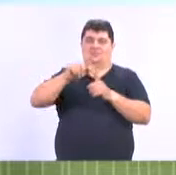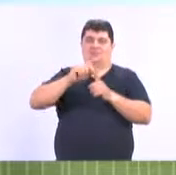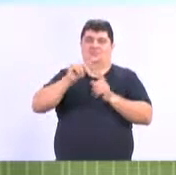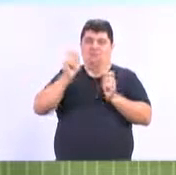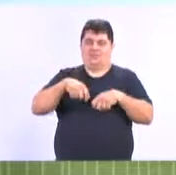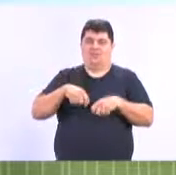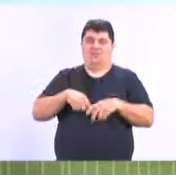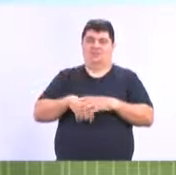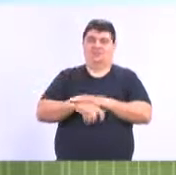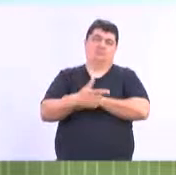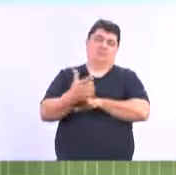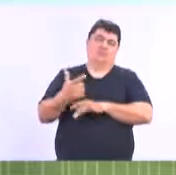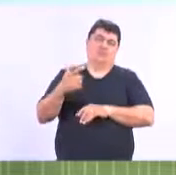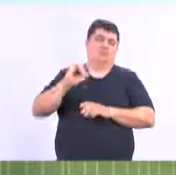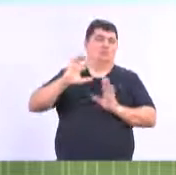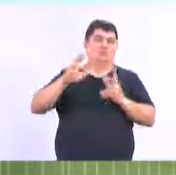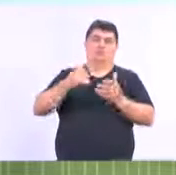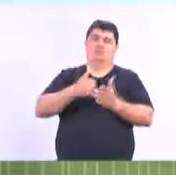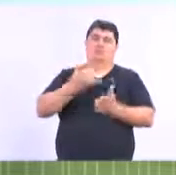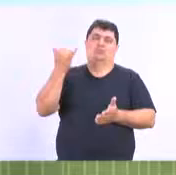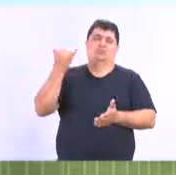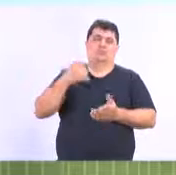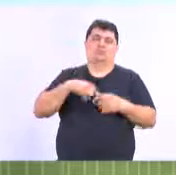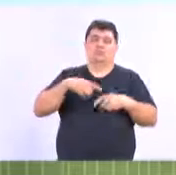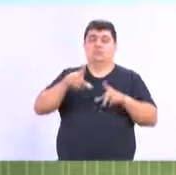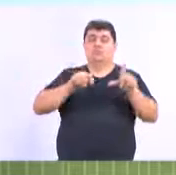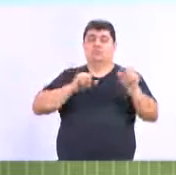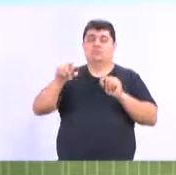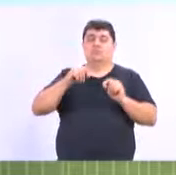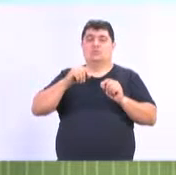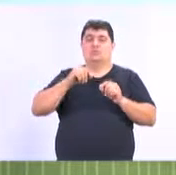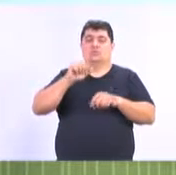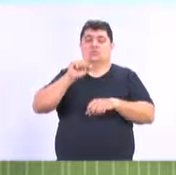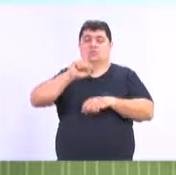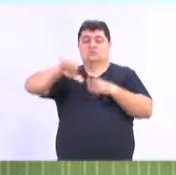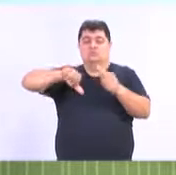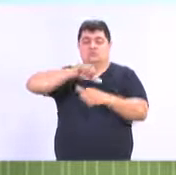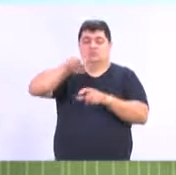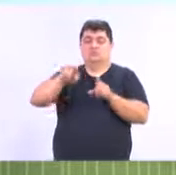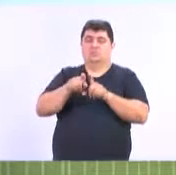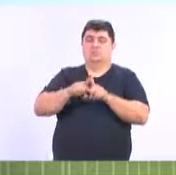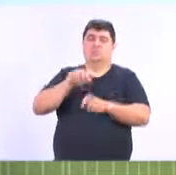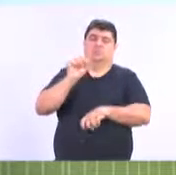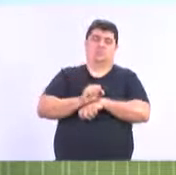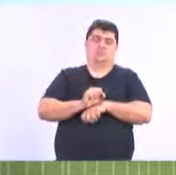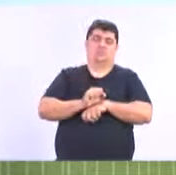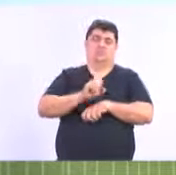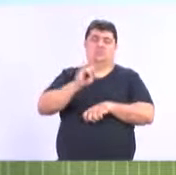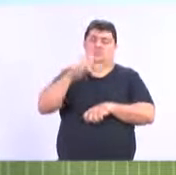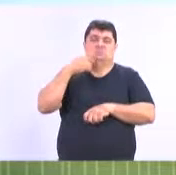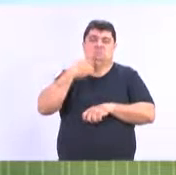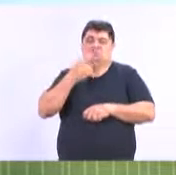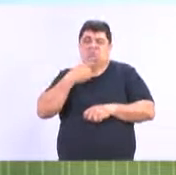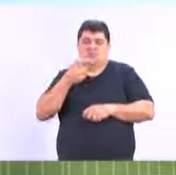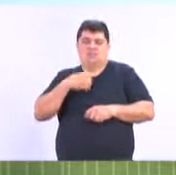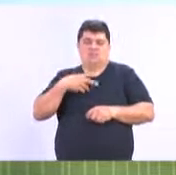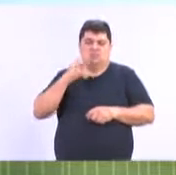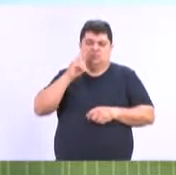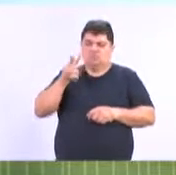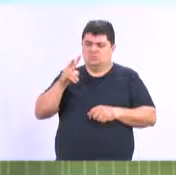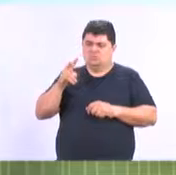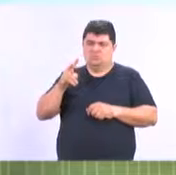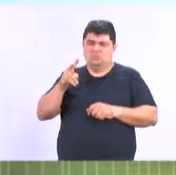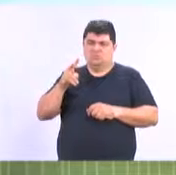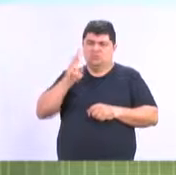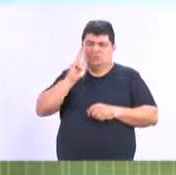não tem. Então assim, se eu não conseguir classificar esse direito, eu não consigo analisar essa empresa de direito. Porque se eu for analisar duas empresas e uma